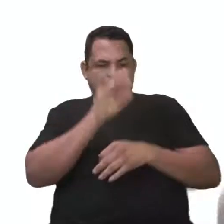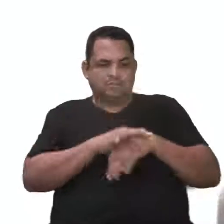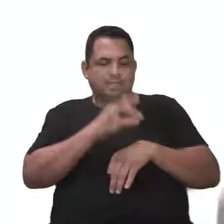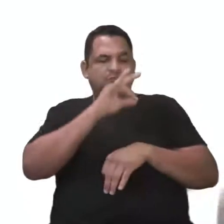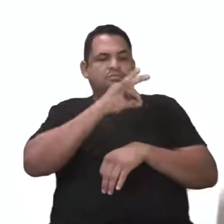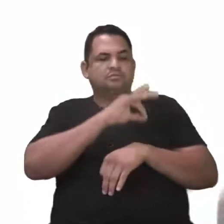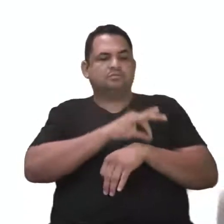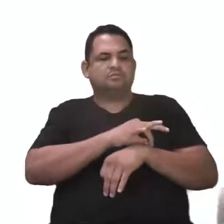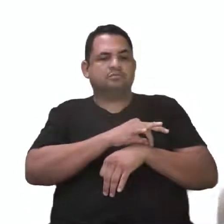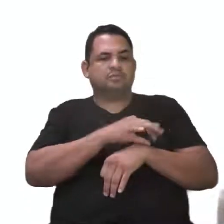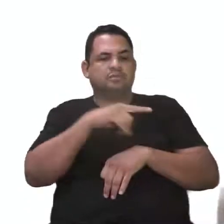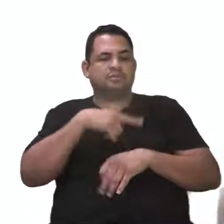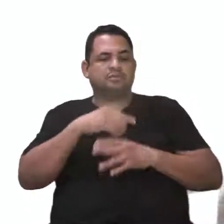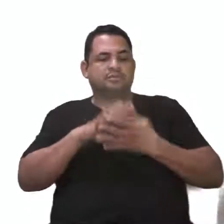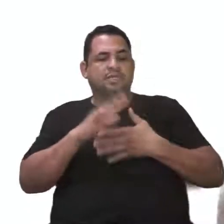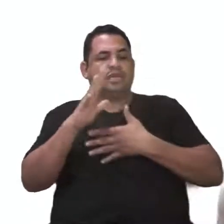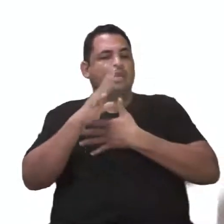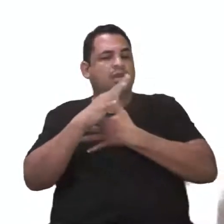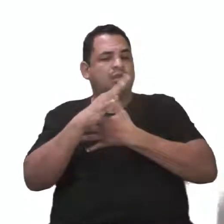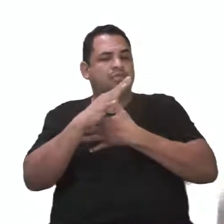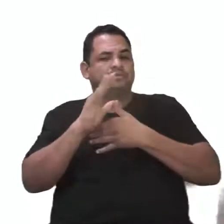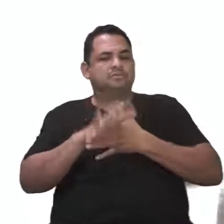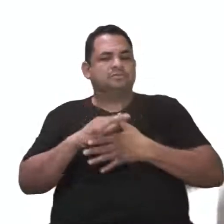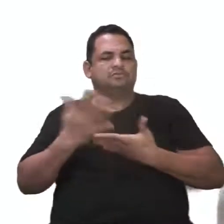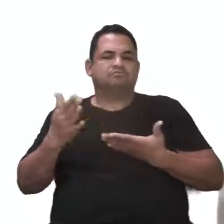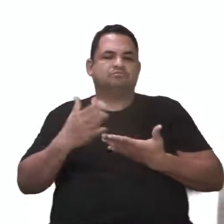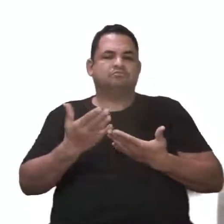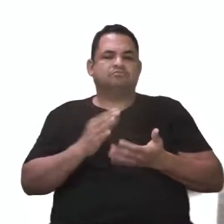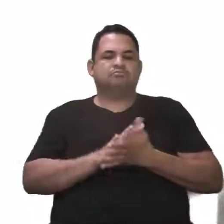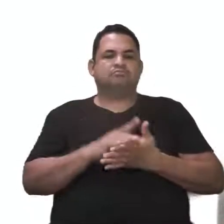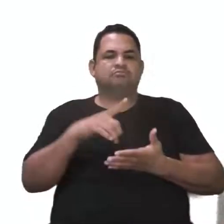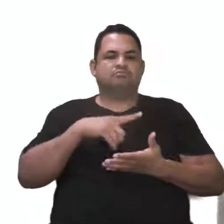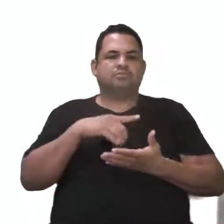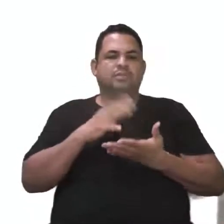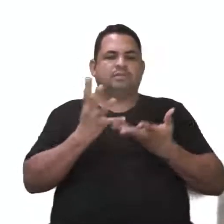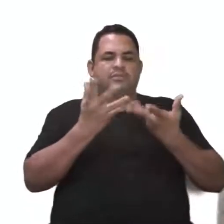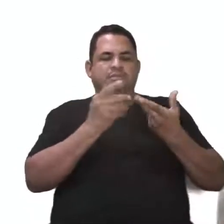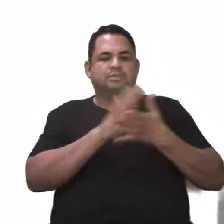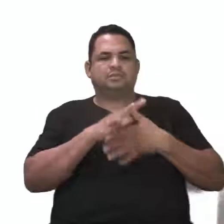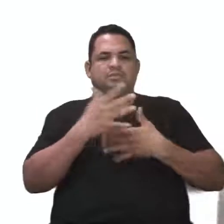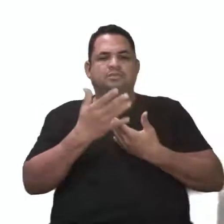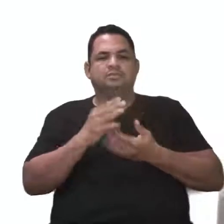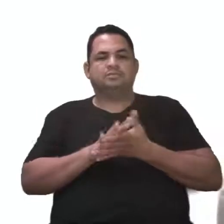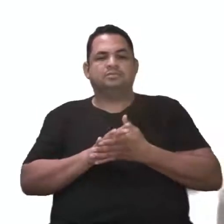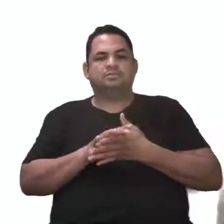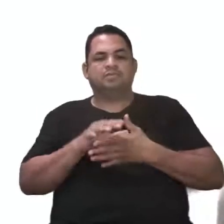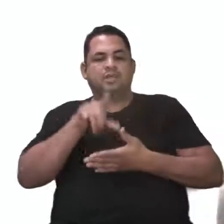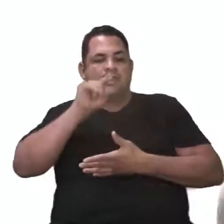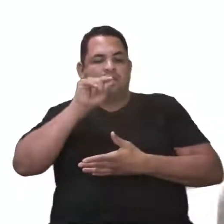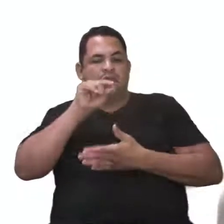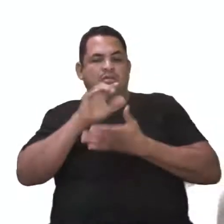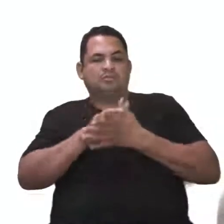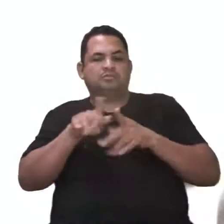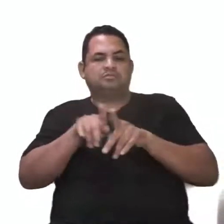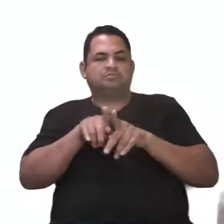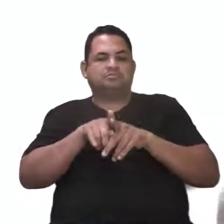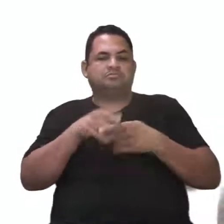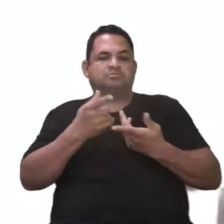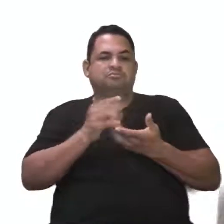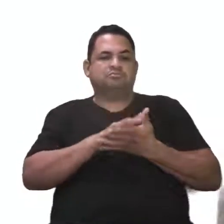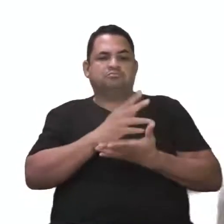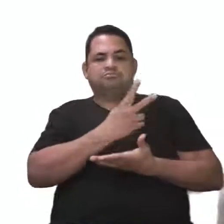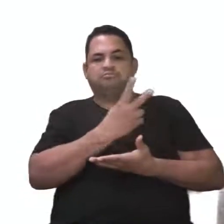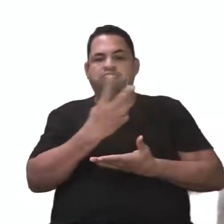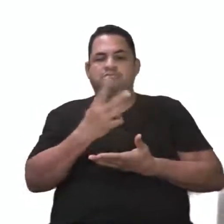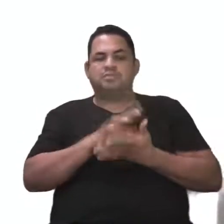pousada. Mas ela tem asas. Para quê? Para voar. Tem habilidade de voo. A ave também. Um é inseto,